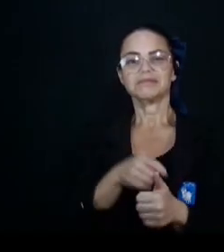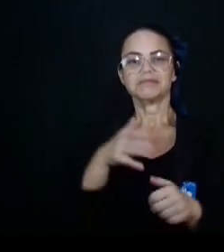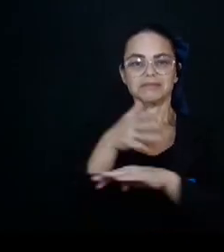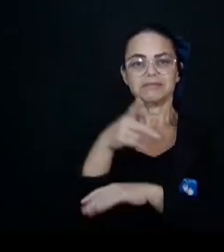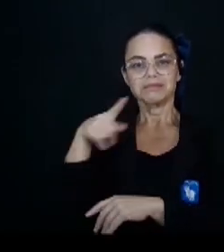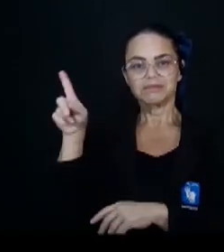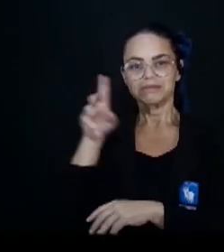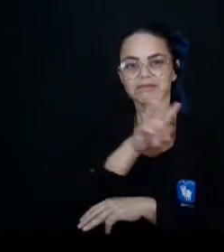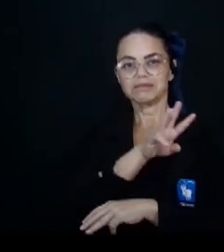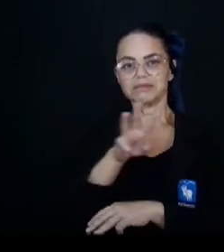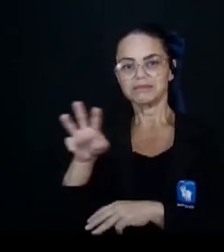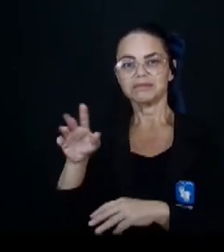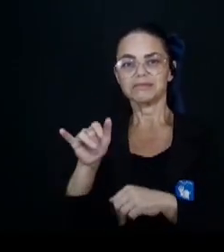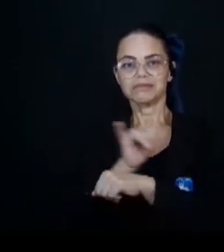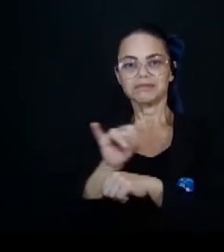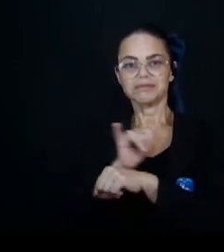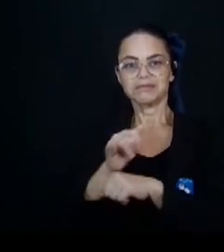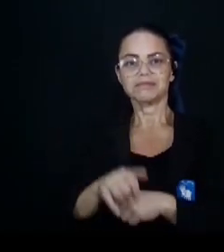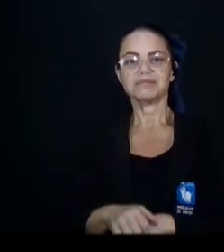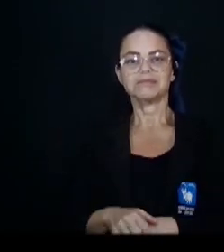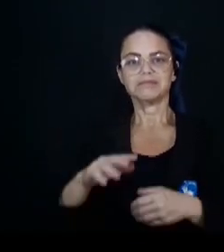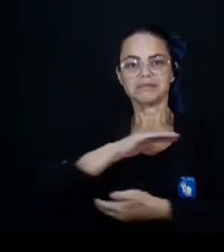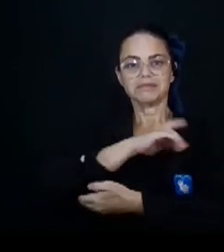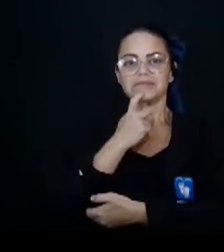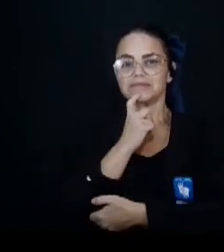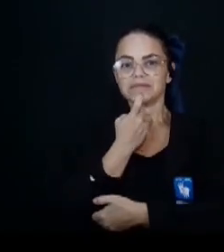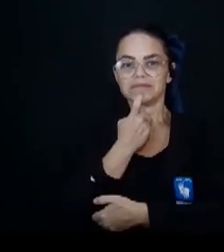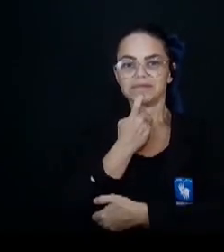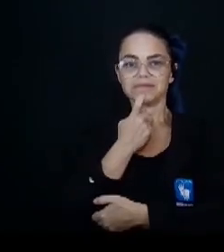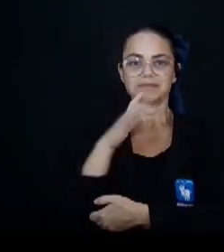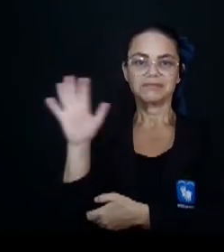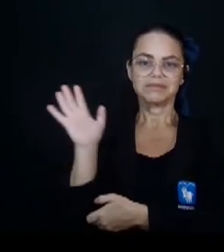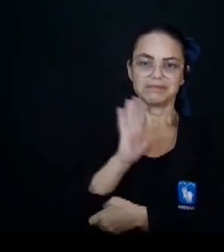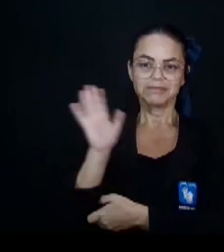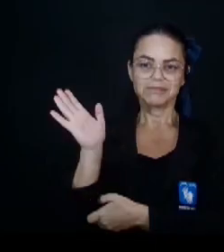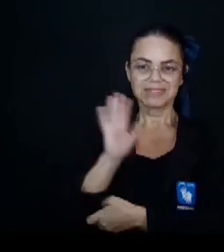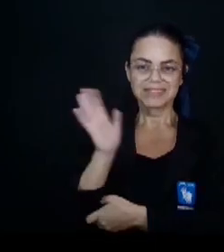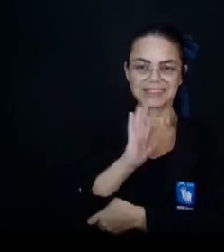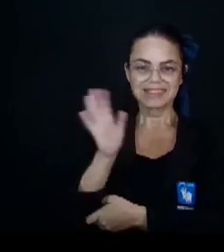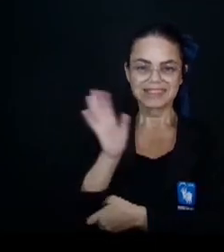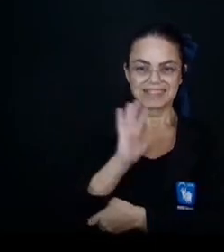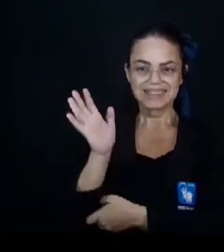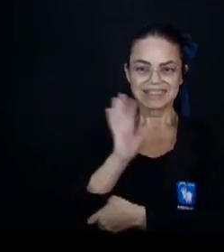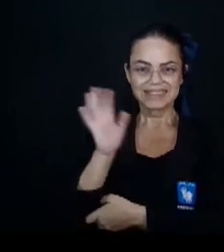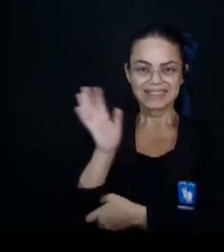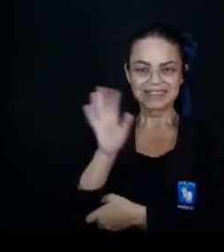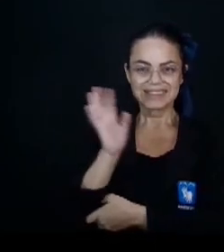YouTube da TV Câmara Campinas. Até o próximo programa, até mais.